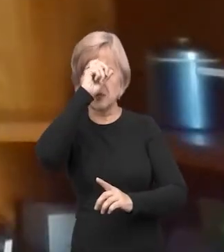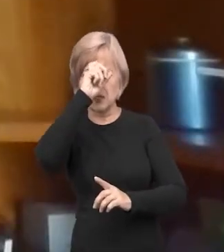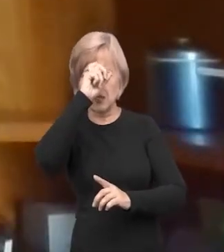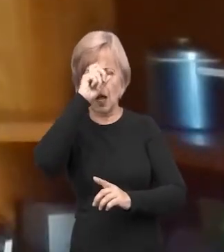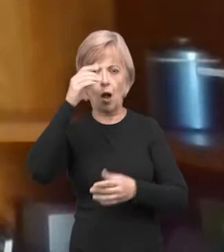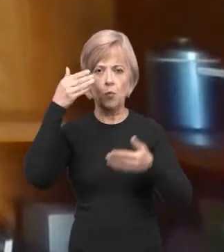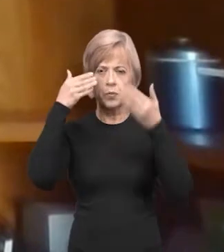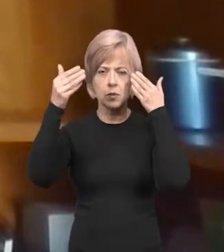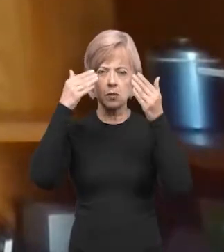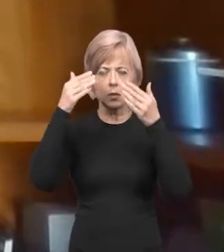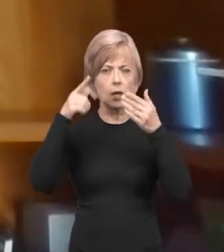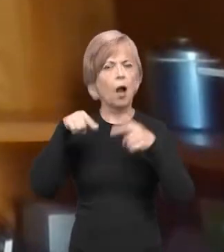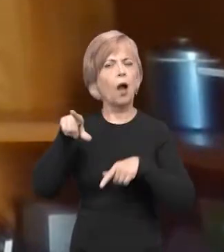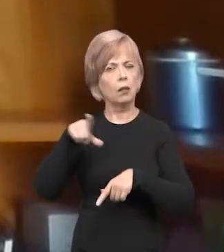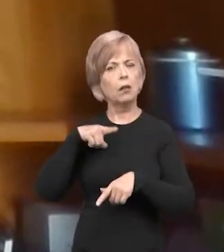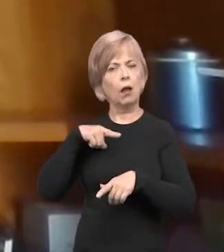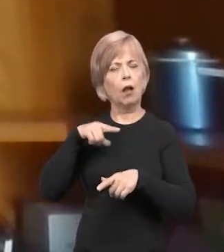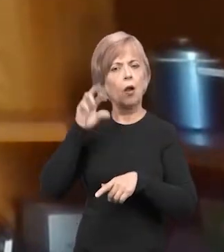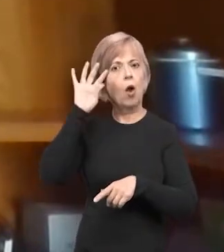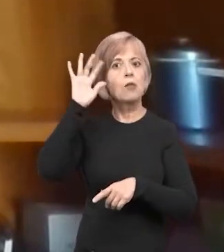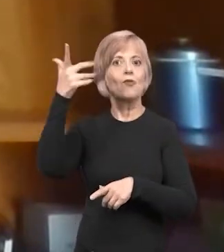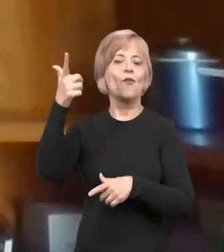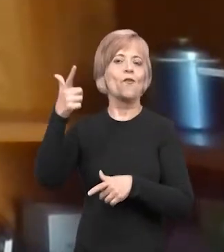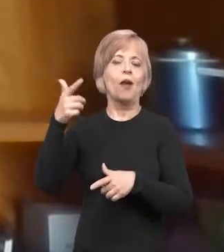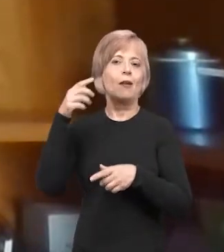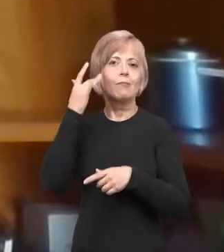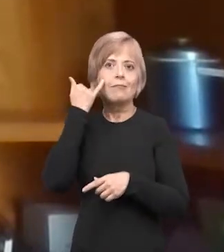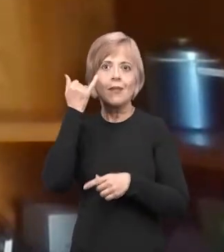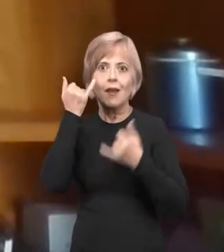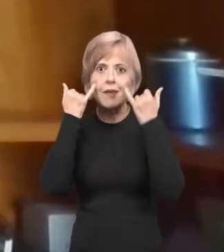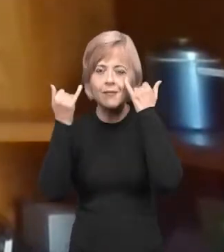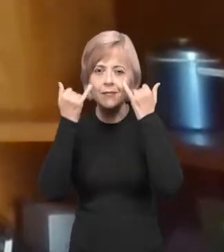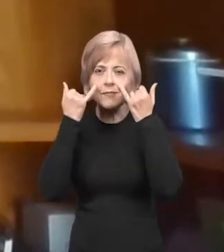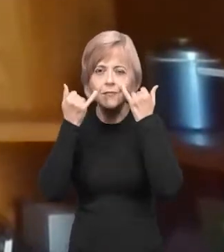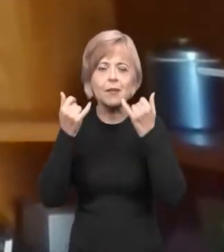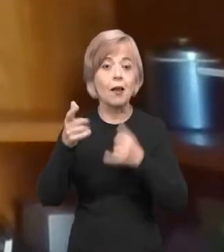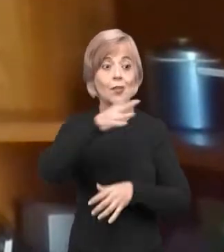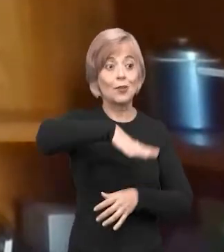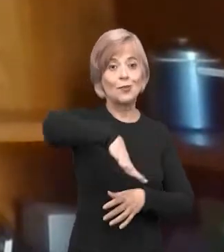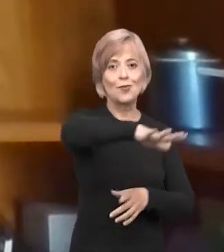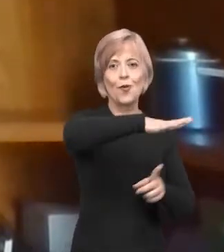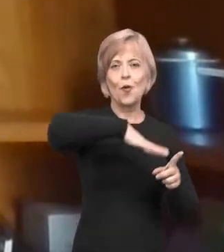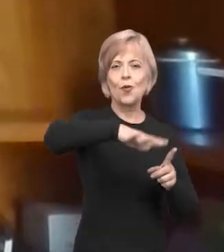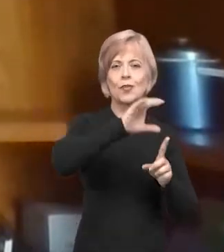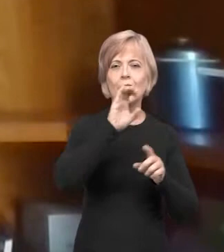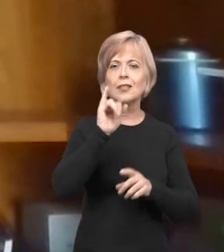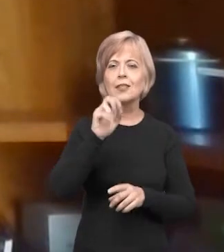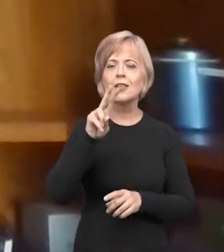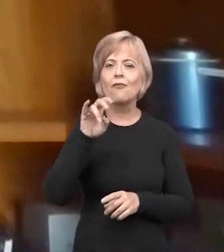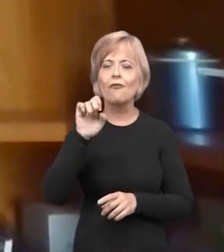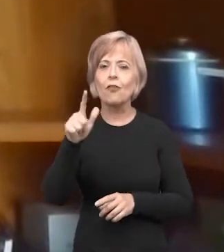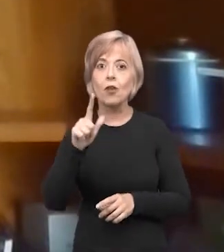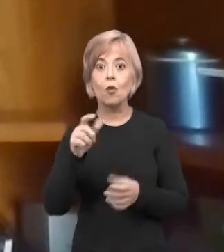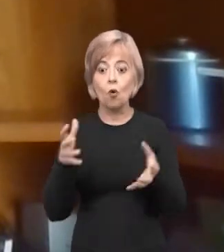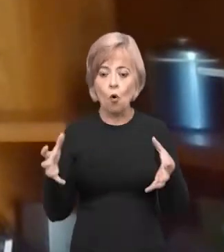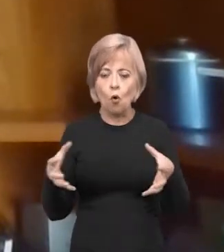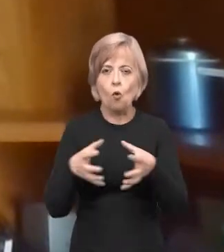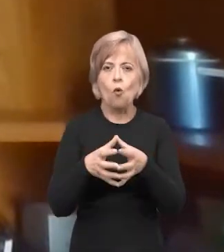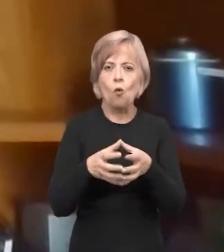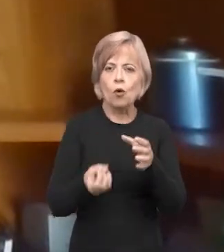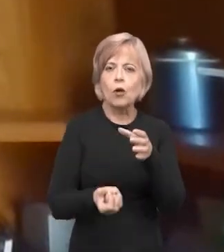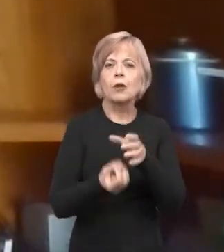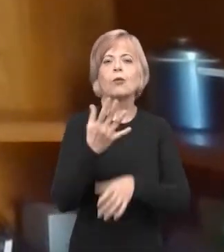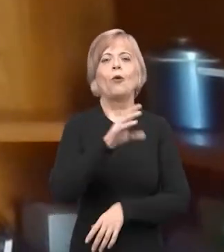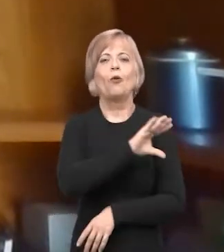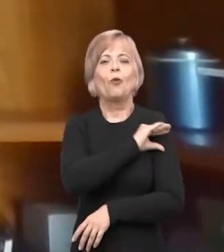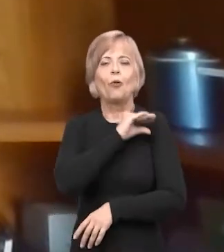psiquiátricos. O resultado tem sido muito interessante, há uma ampla participação da sociedade civil, formamos alguns conselhos, e